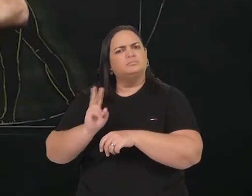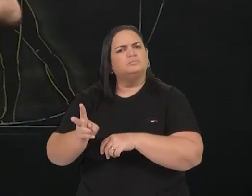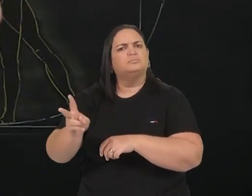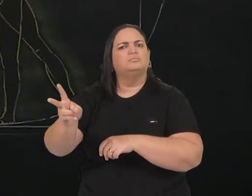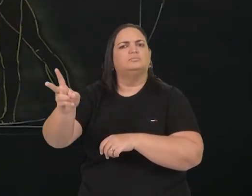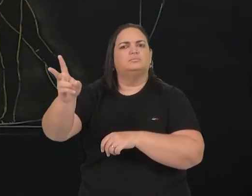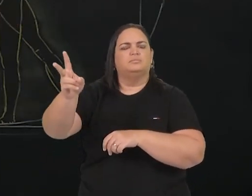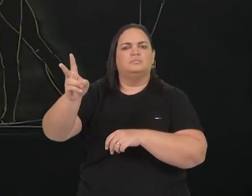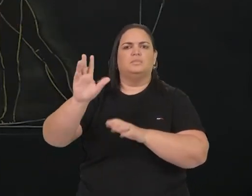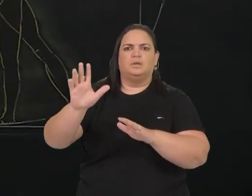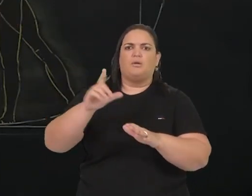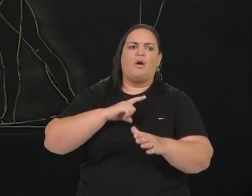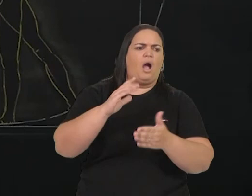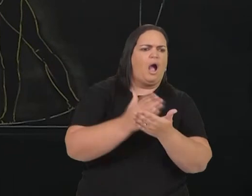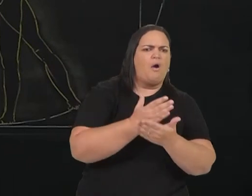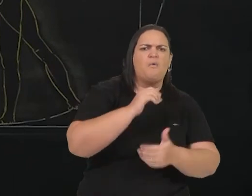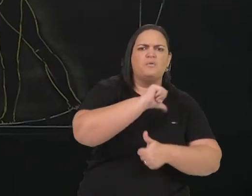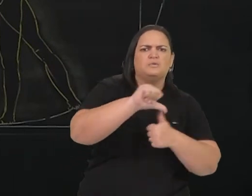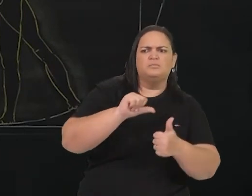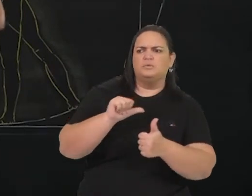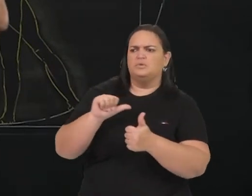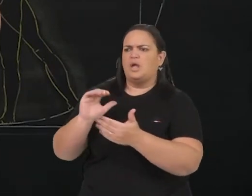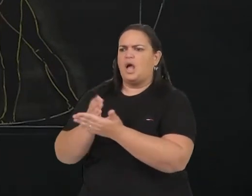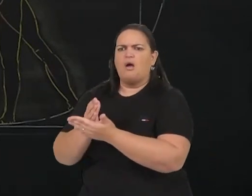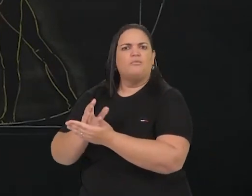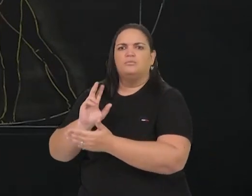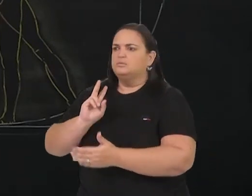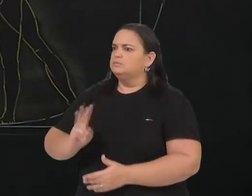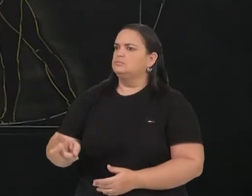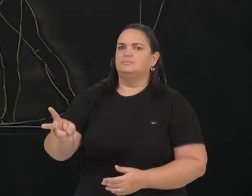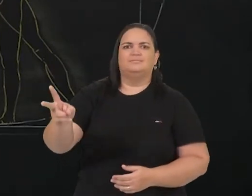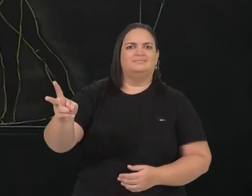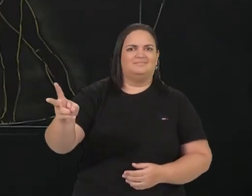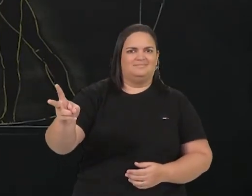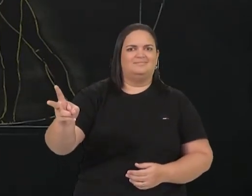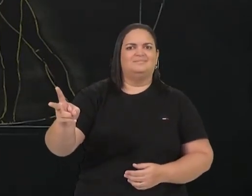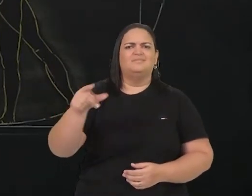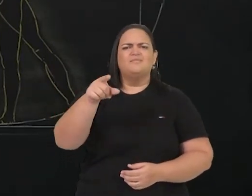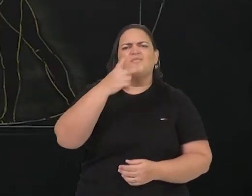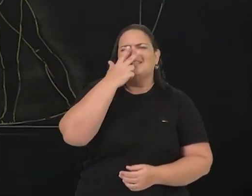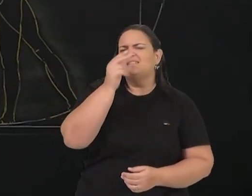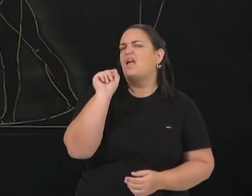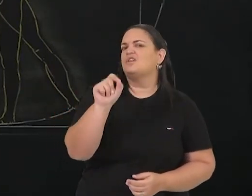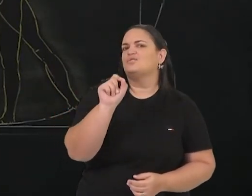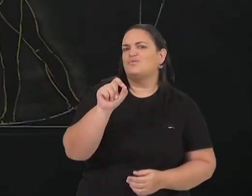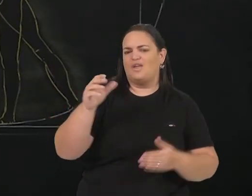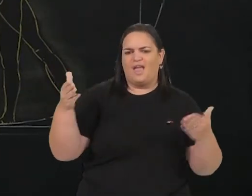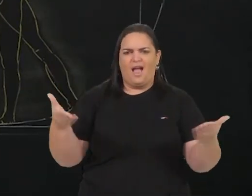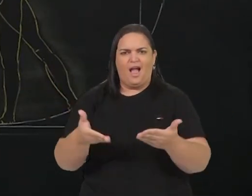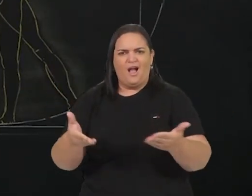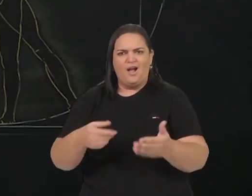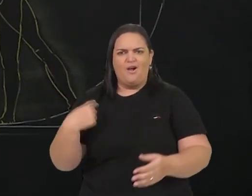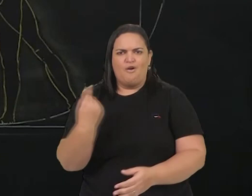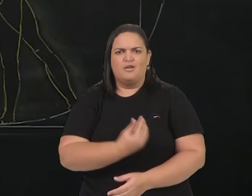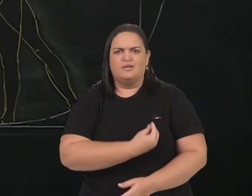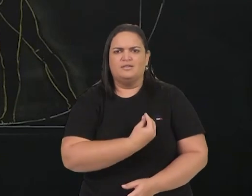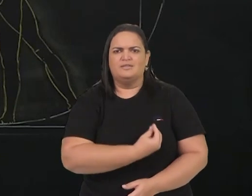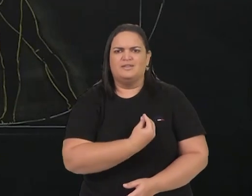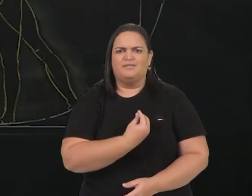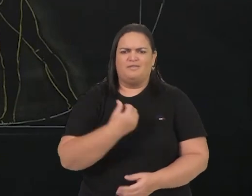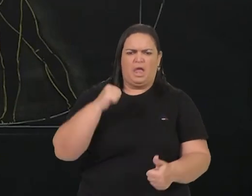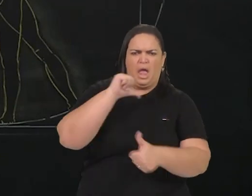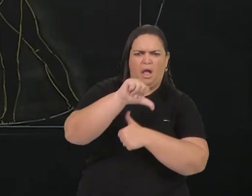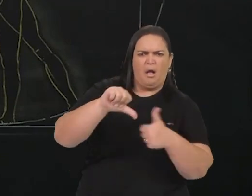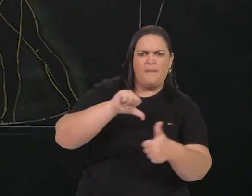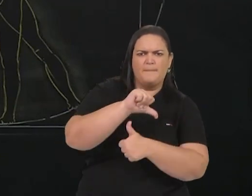coisa muda e muita coisa fica. Nesse tempo que a gente vive, segundo o que você acha, o que será que é a grande transformação? Será